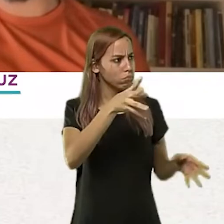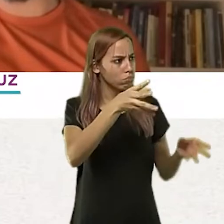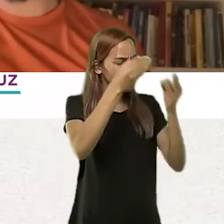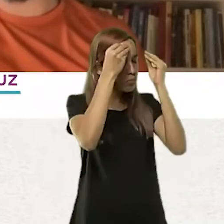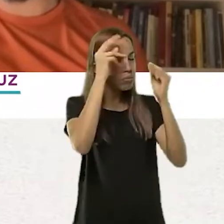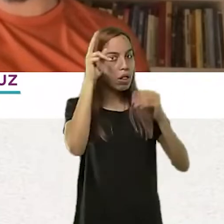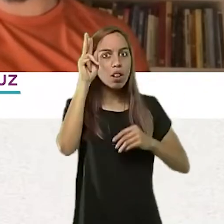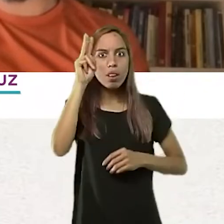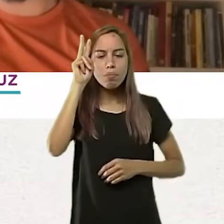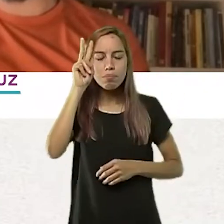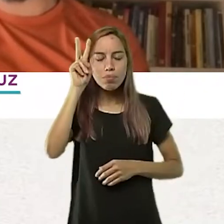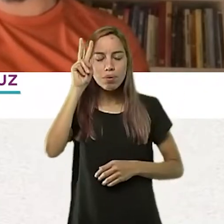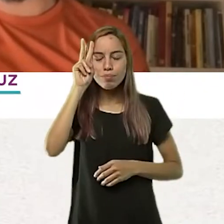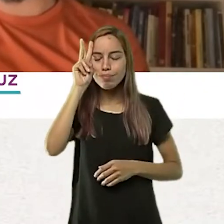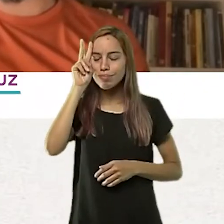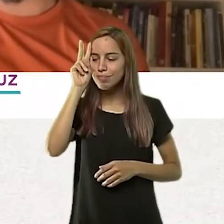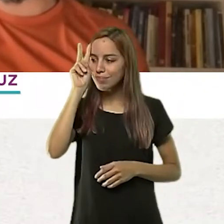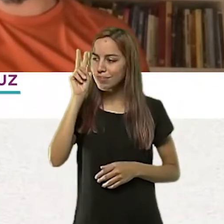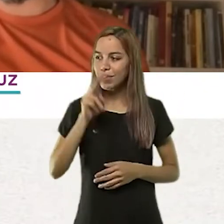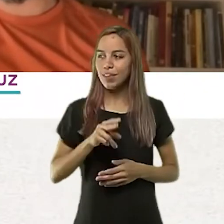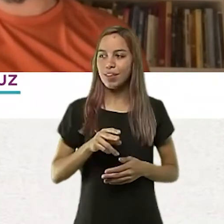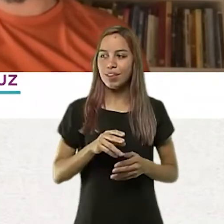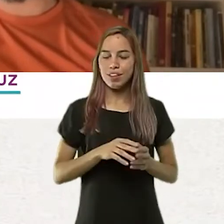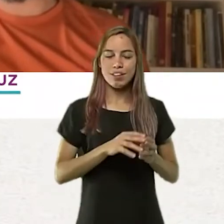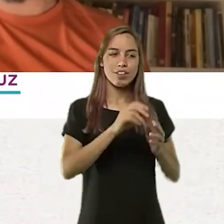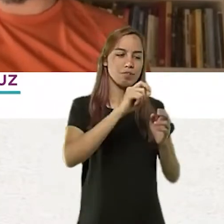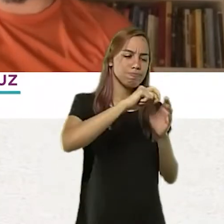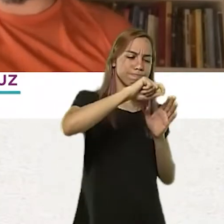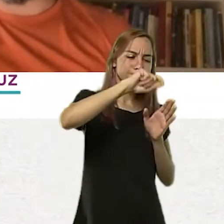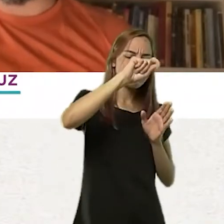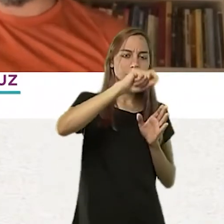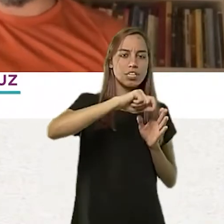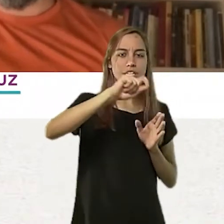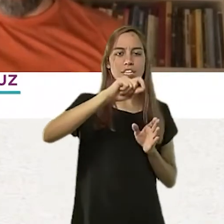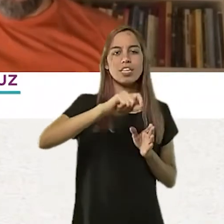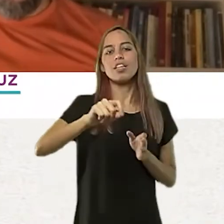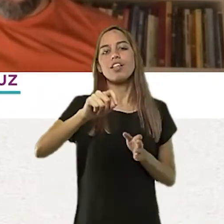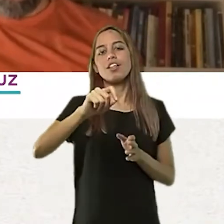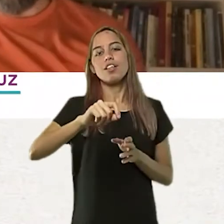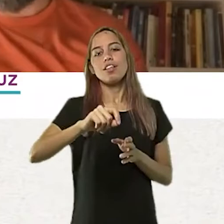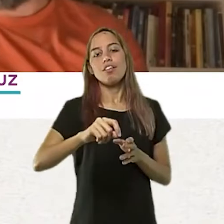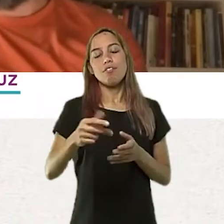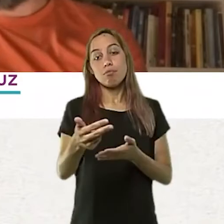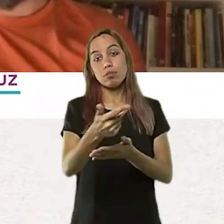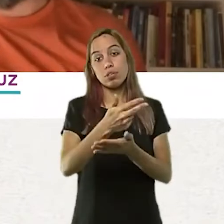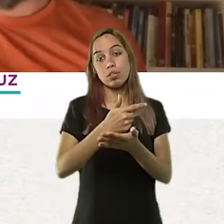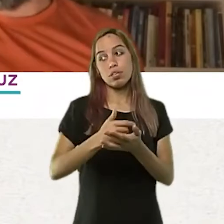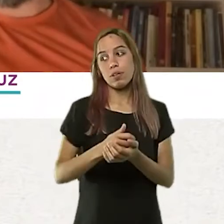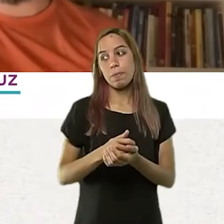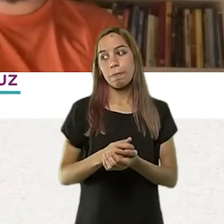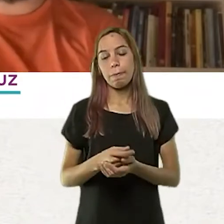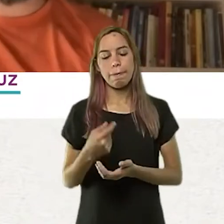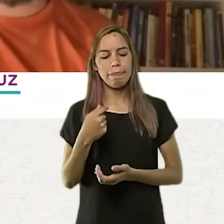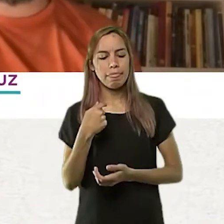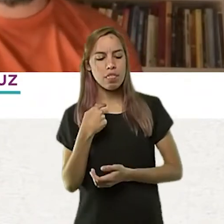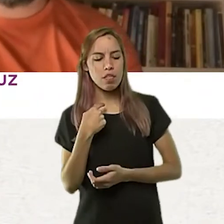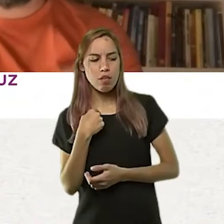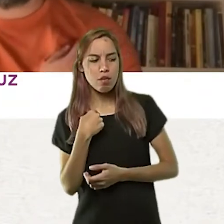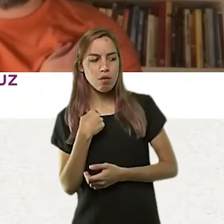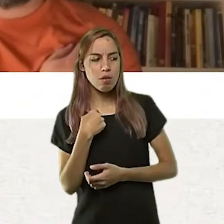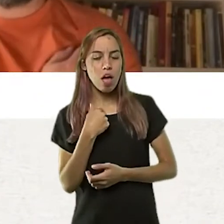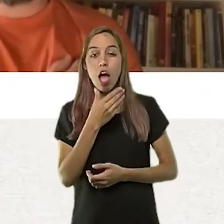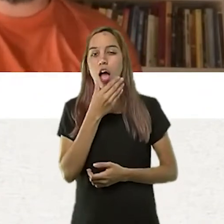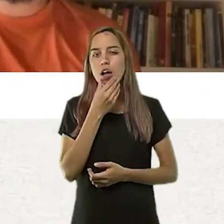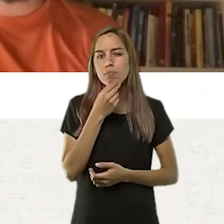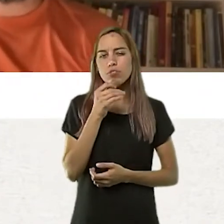no computador, preenchendo as lombadas assim. Eu falei, mas e esse livro é qual? Ele falou, não, eu acho que